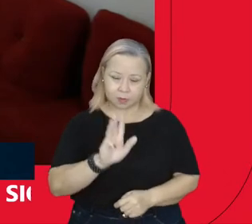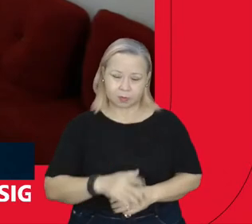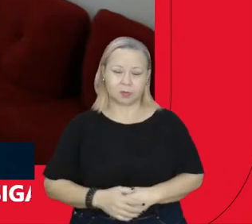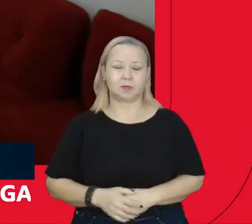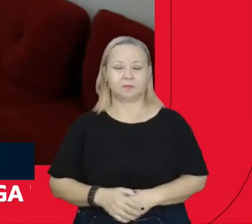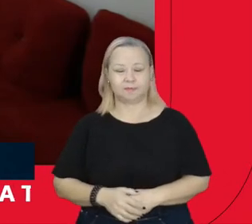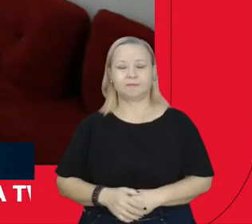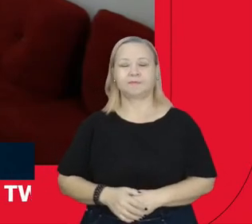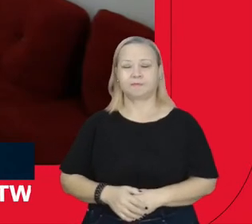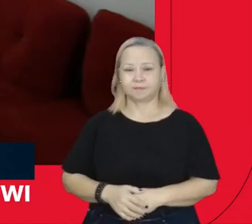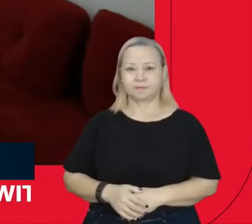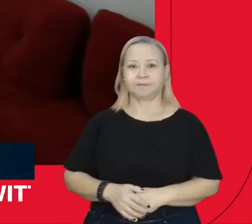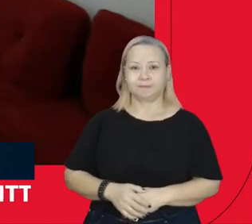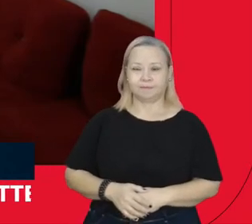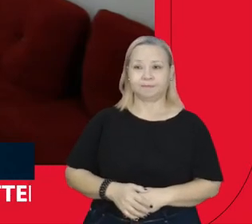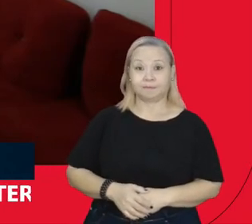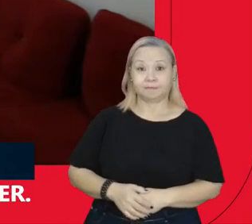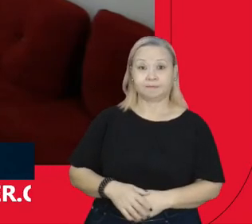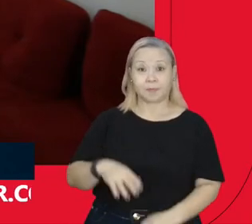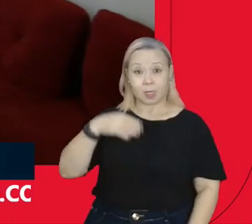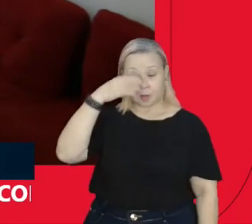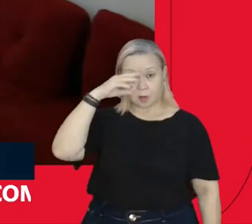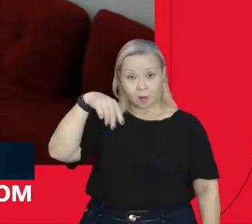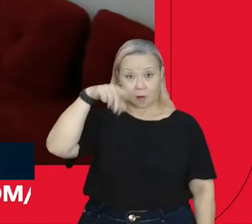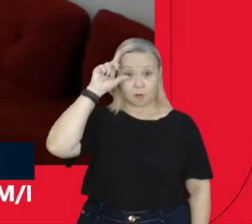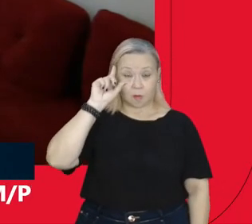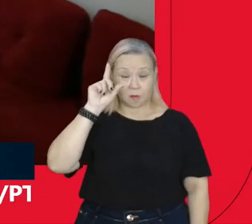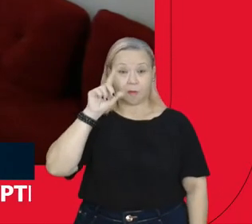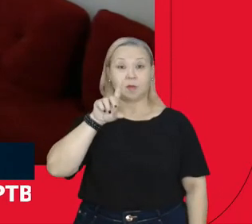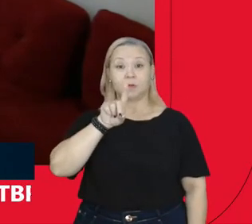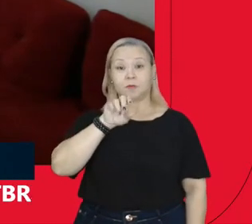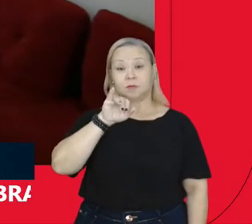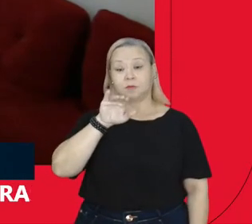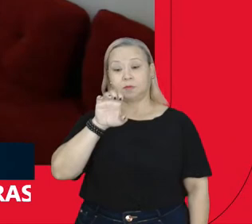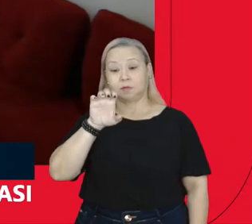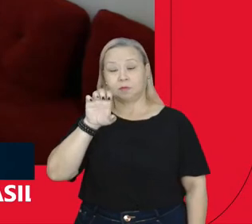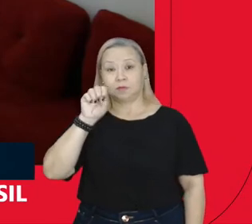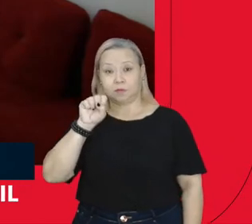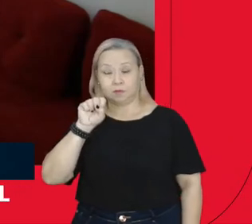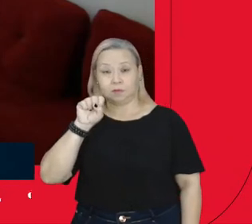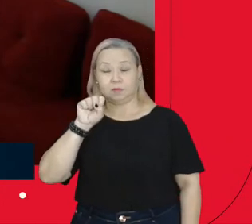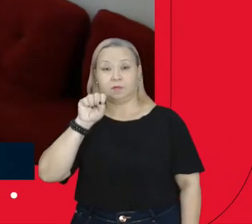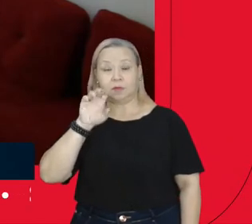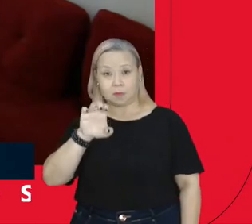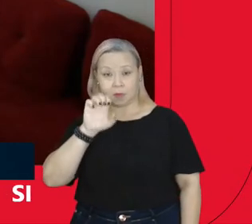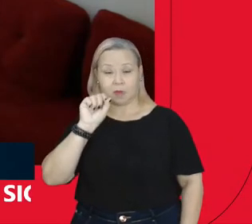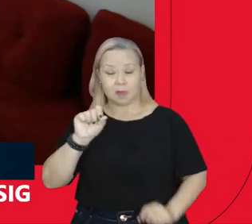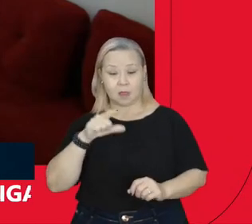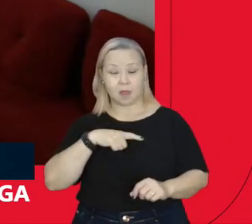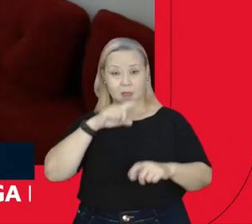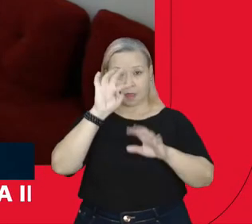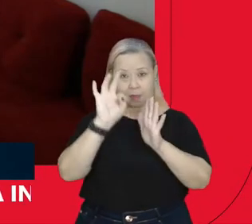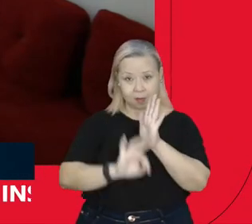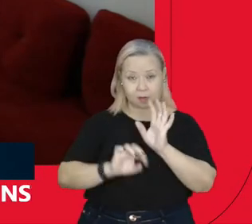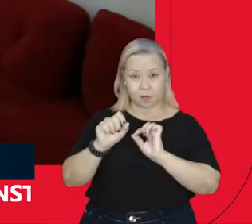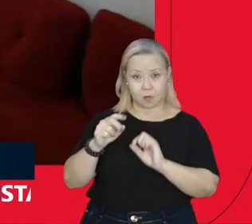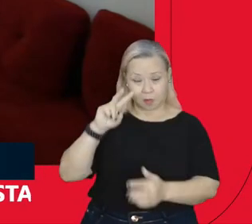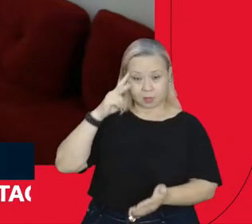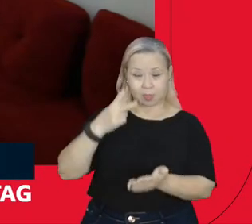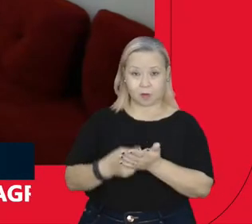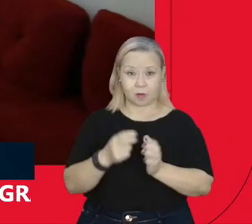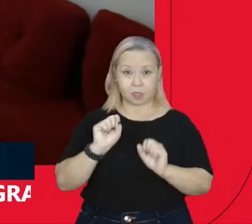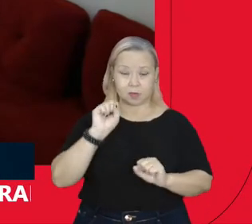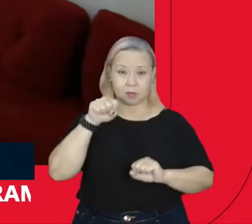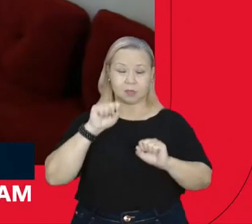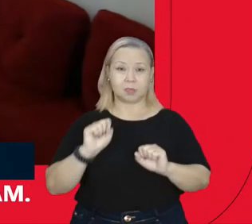sido estabelecida, né? O Paulo Jäger, ali do Diese, também sugeriu, e isso está na nossa matéria, e pode ser considerado, sim, por